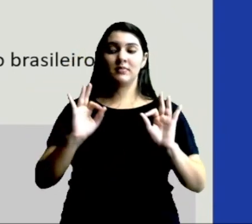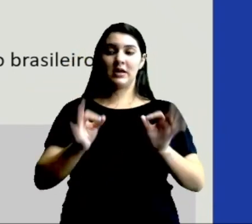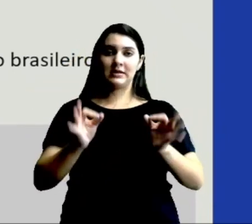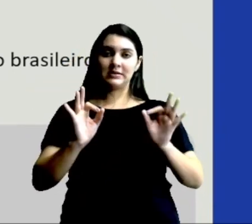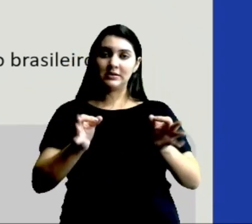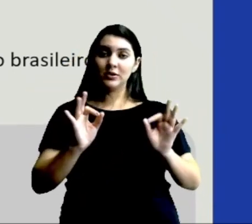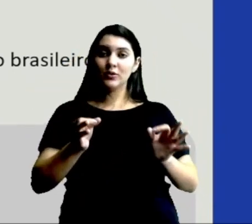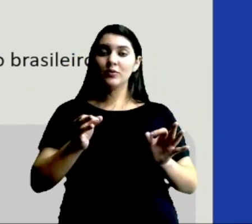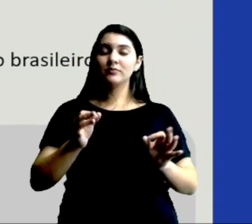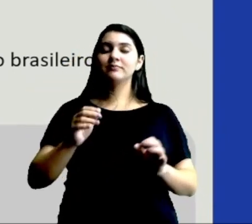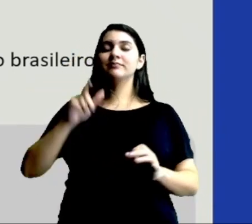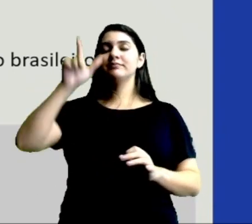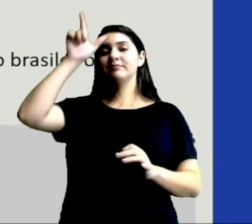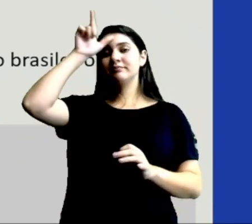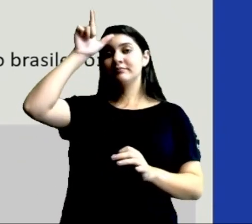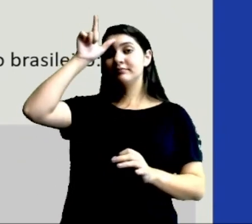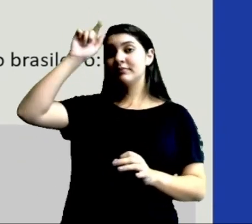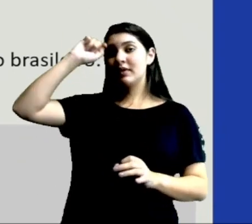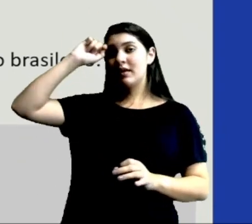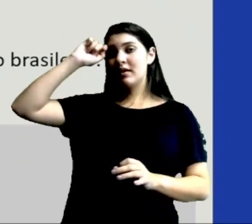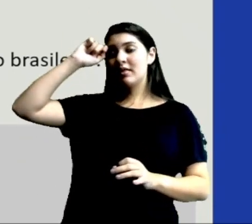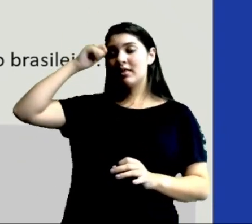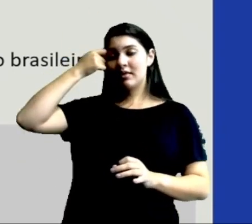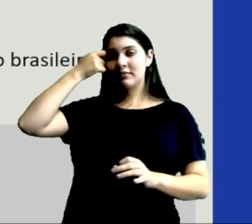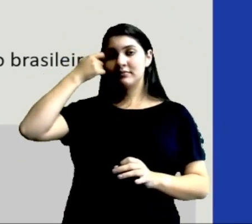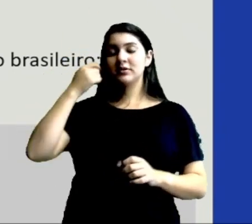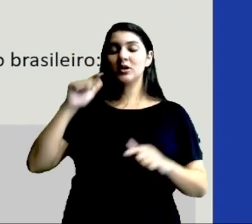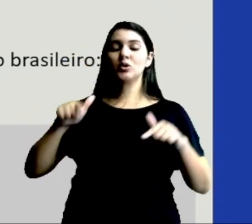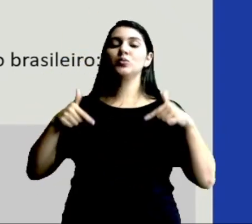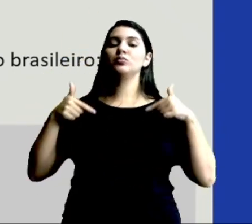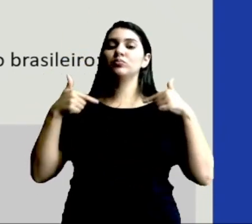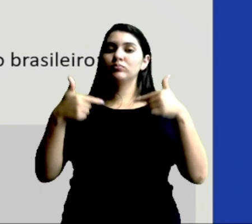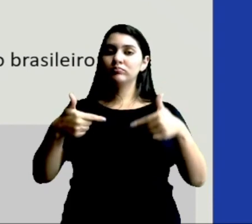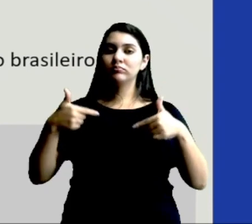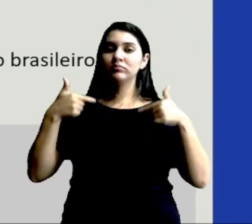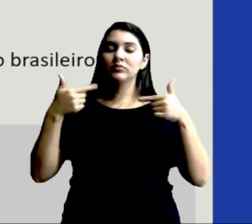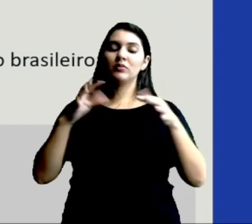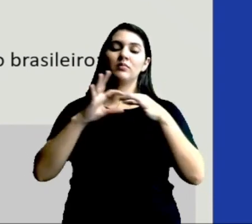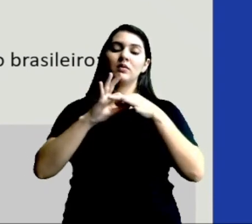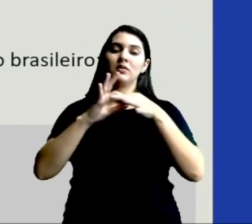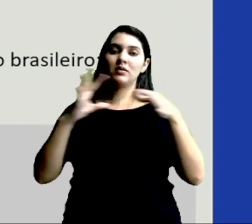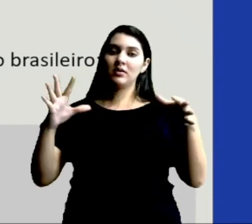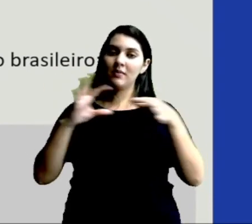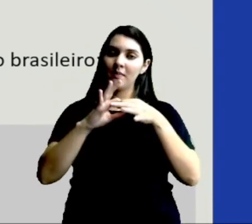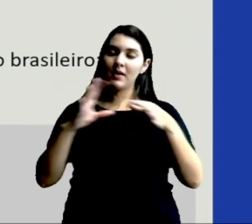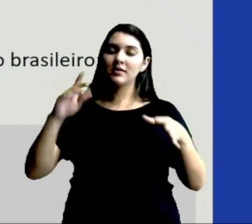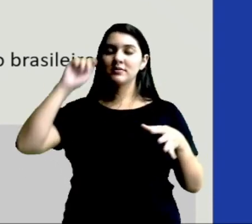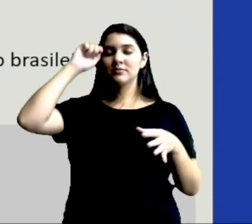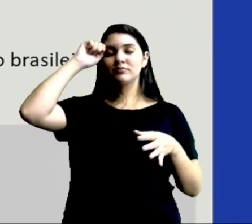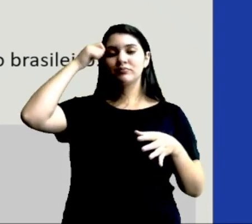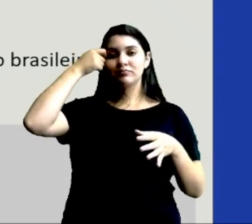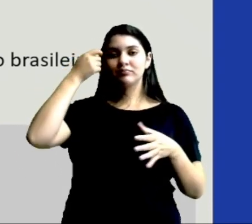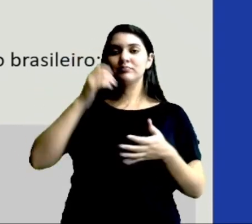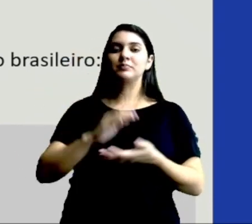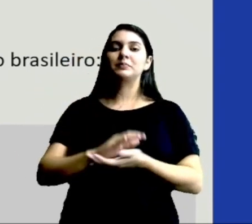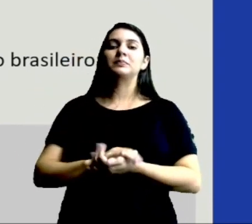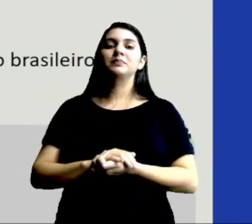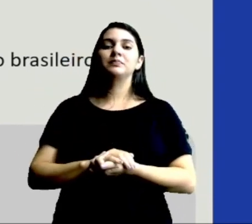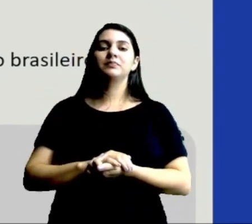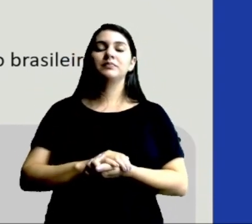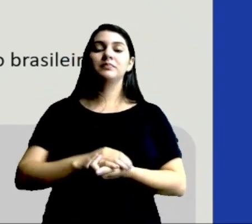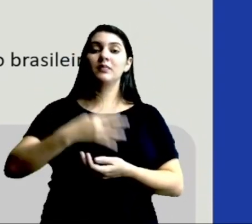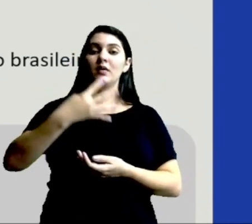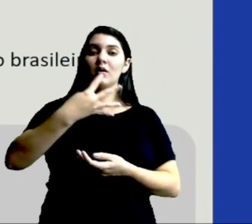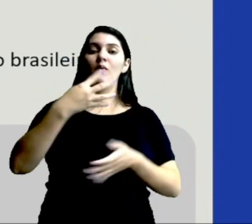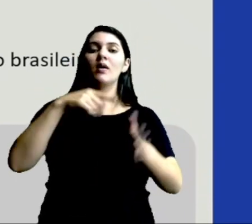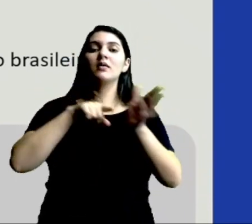Acertou quem respondeu que ele foi um líder negro, que lutou para a libertação dos negros.